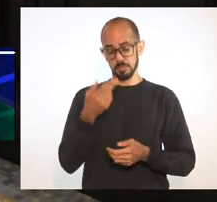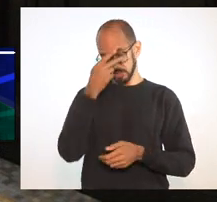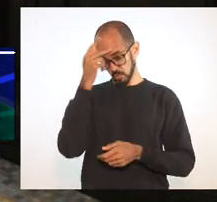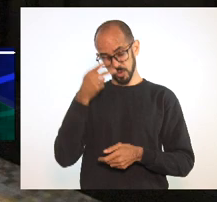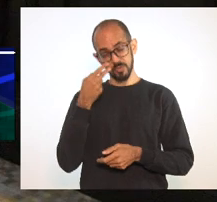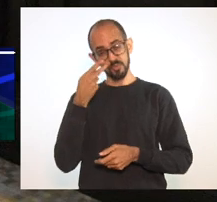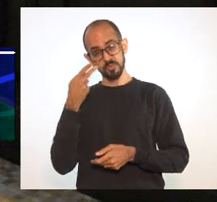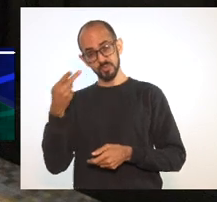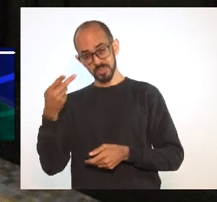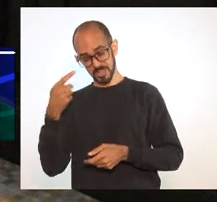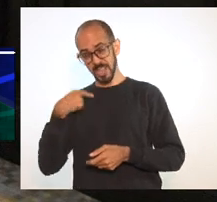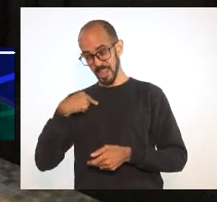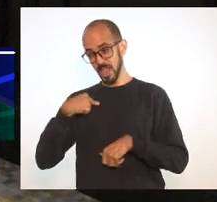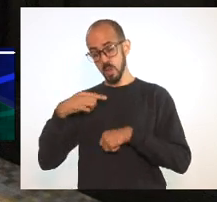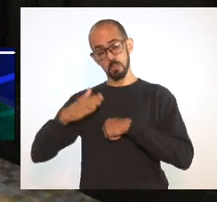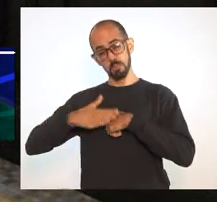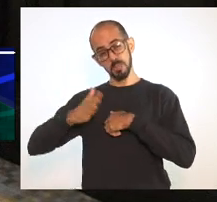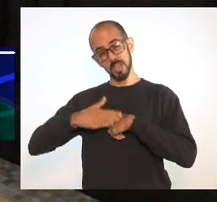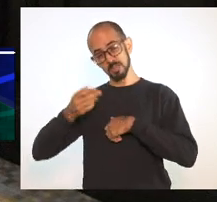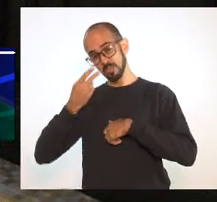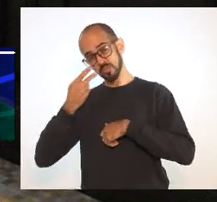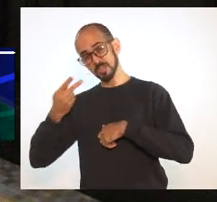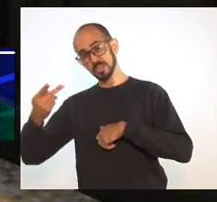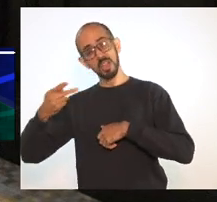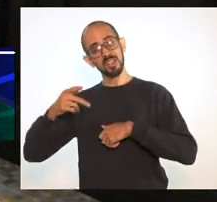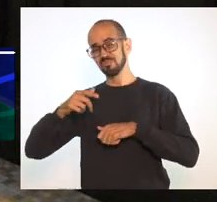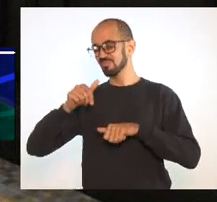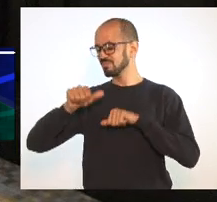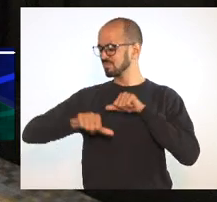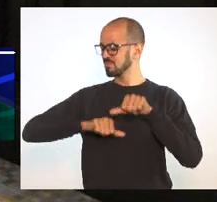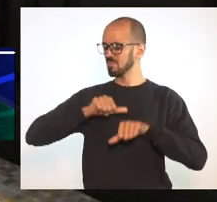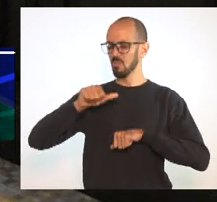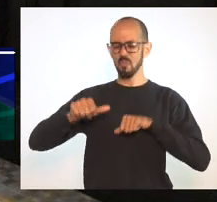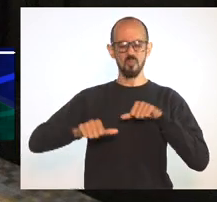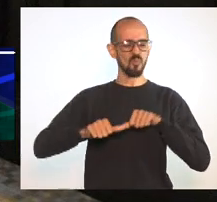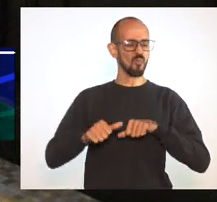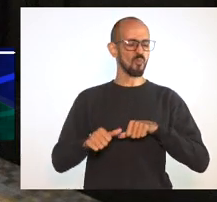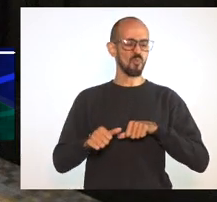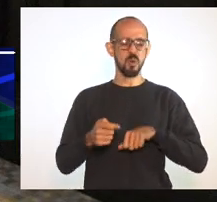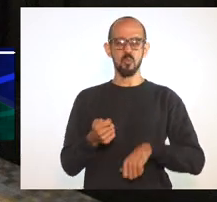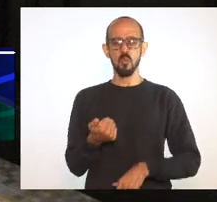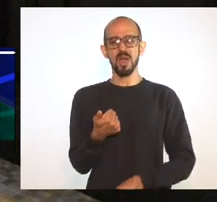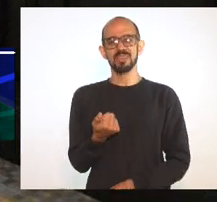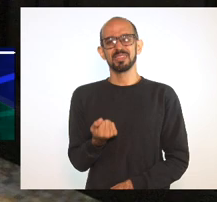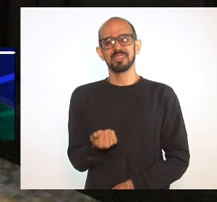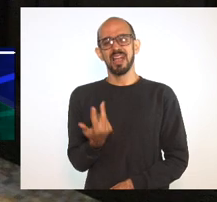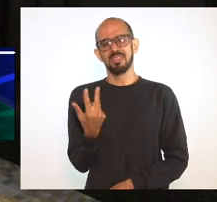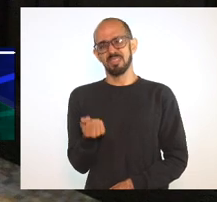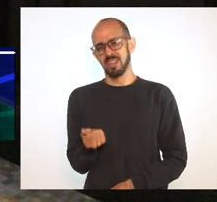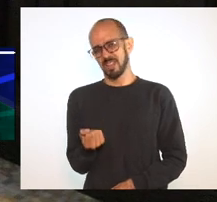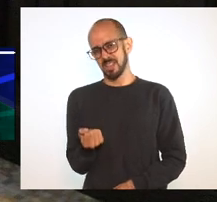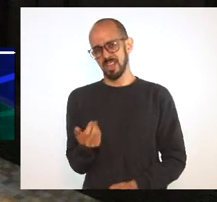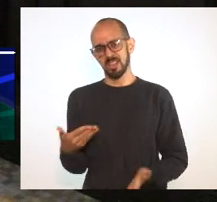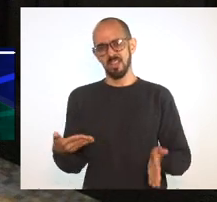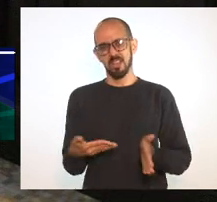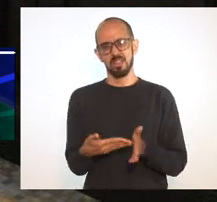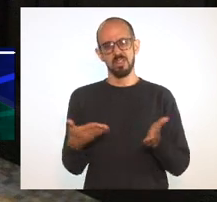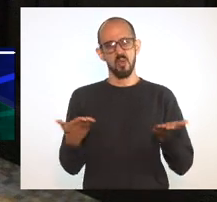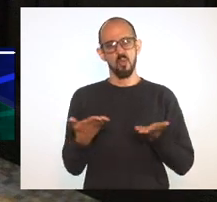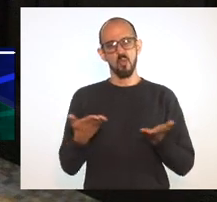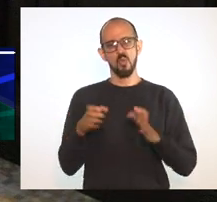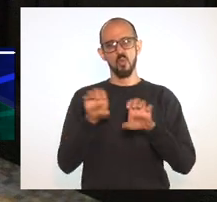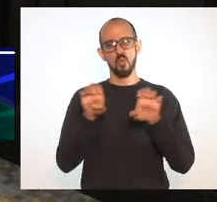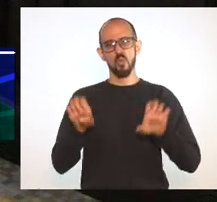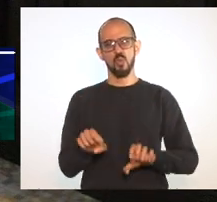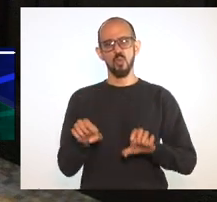pude conferir que não teve mudanças tão significativas na estrutura do hospital para